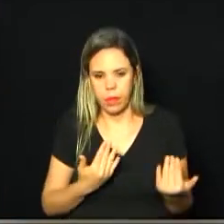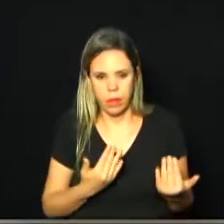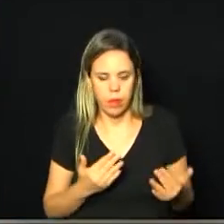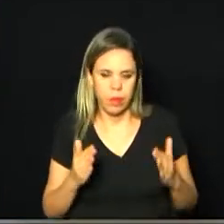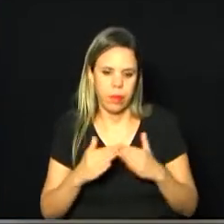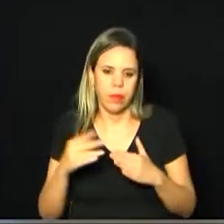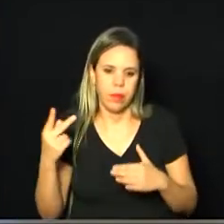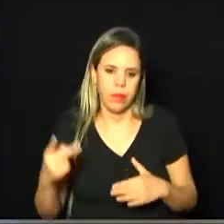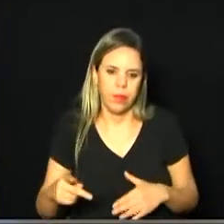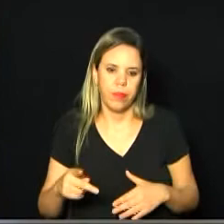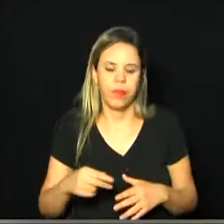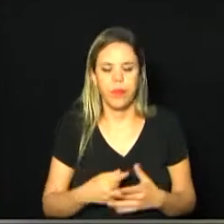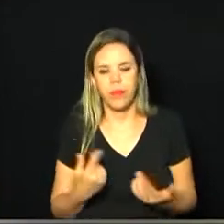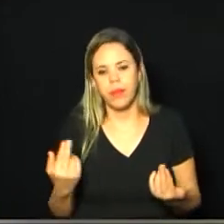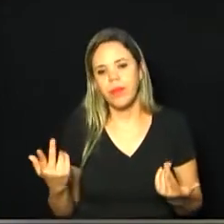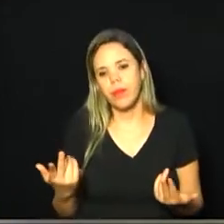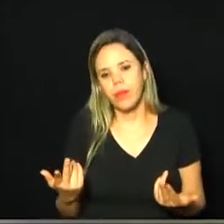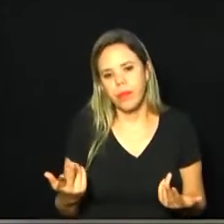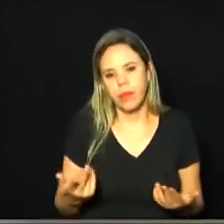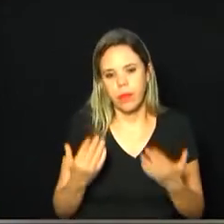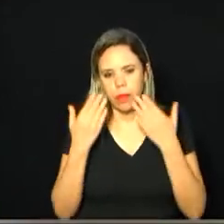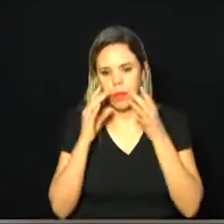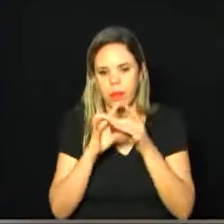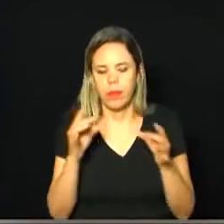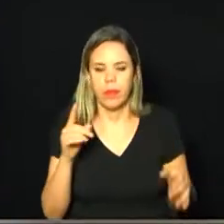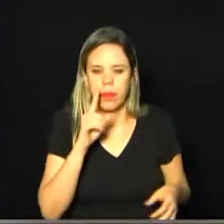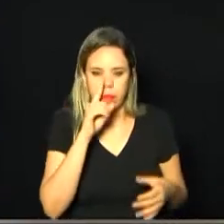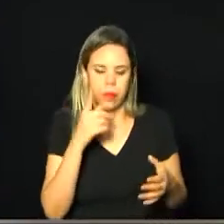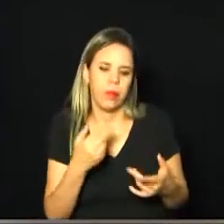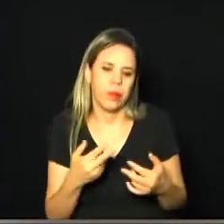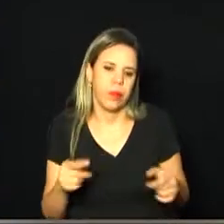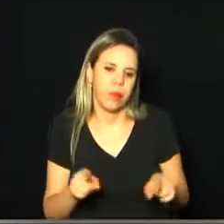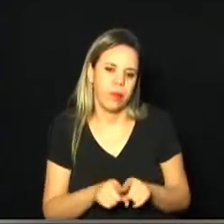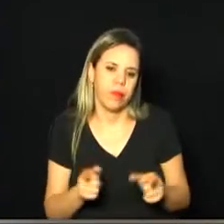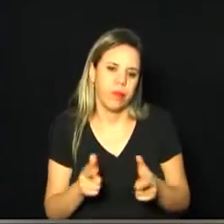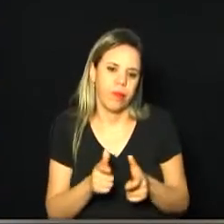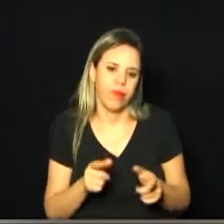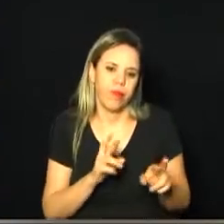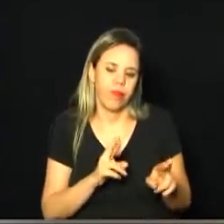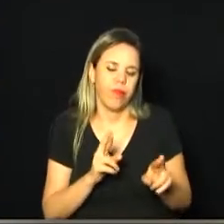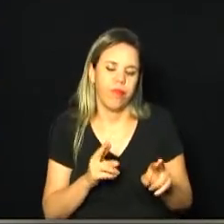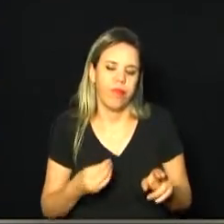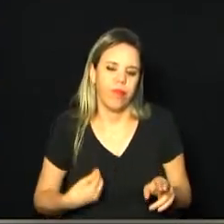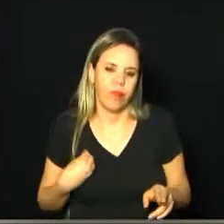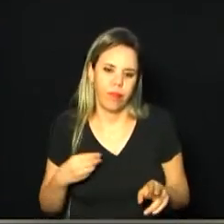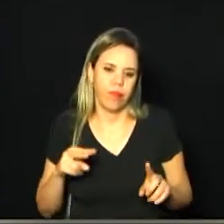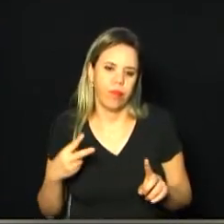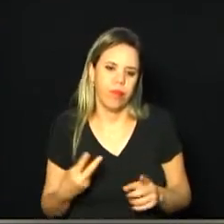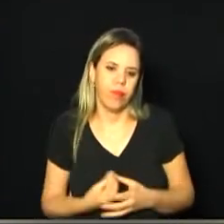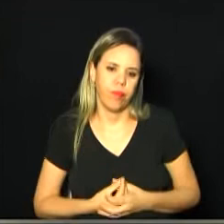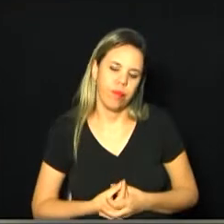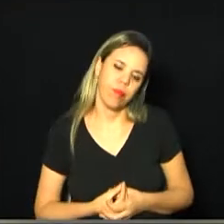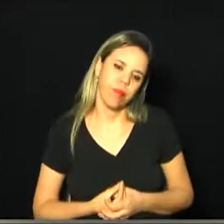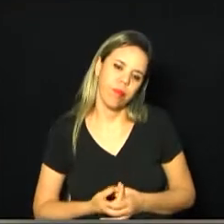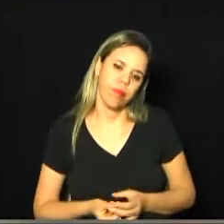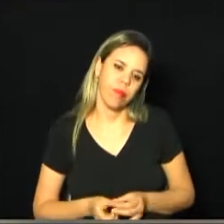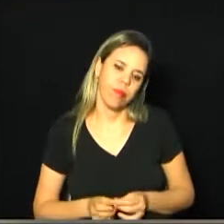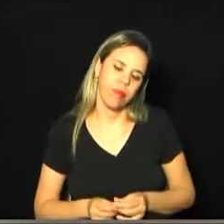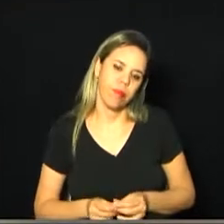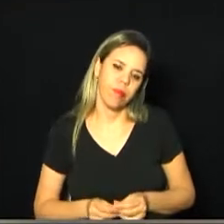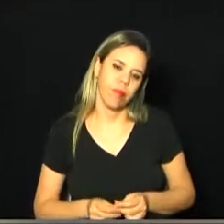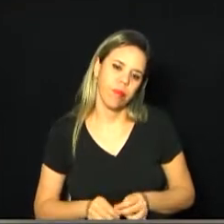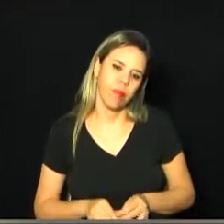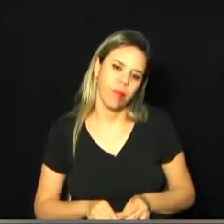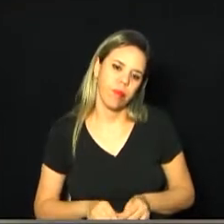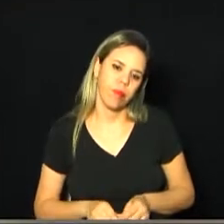que moram em regiões já estão expostos né com pouco expectativa de vida com pouca perspectiva inclusive né de